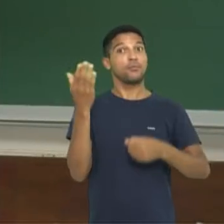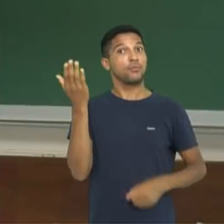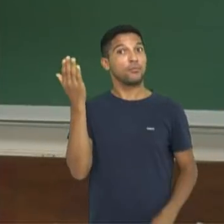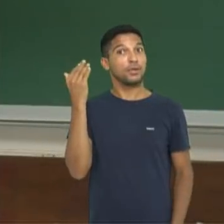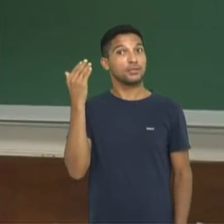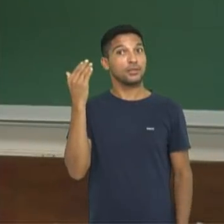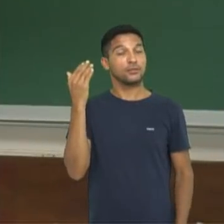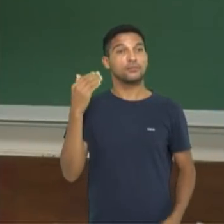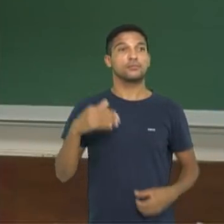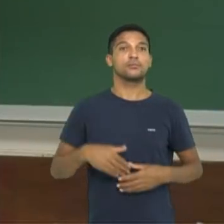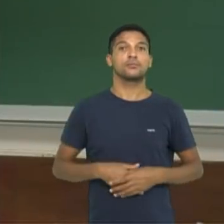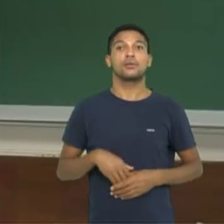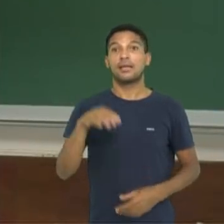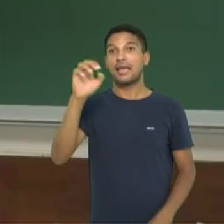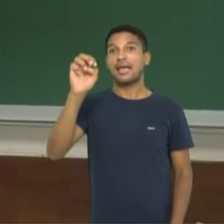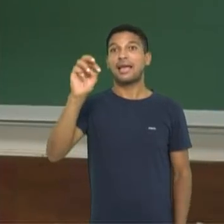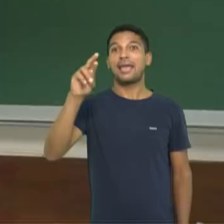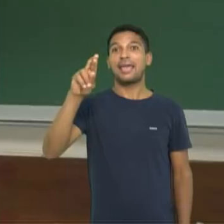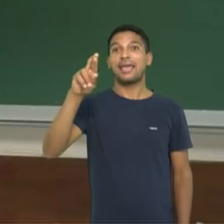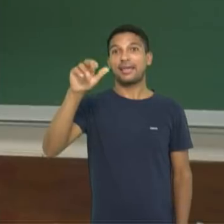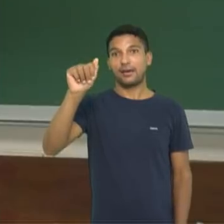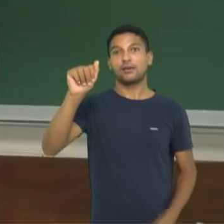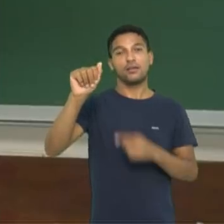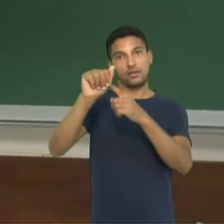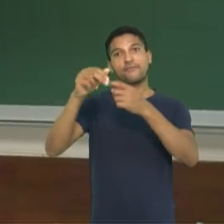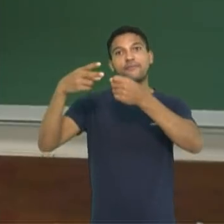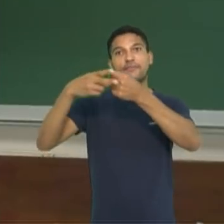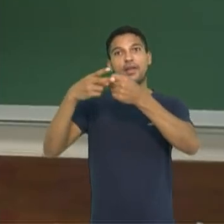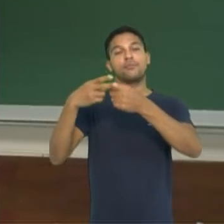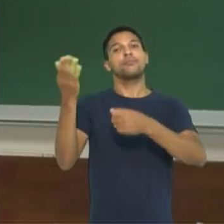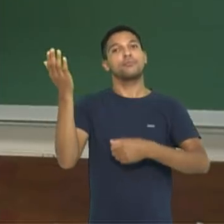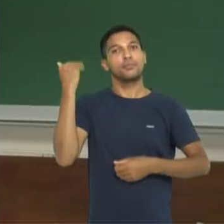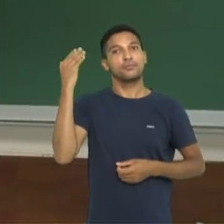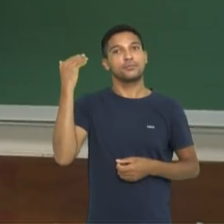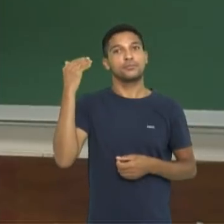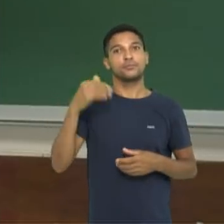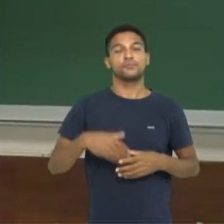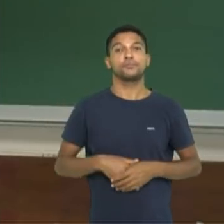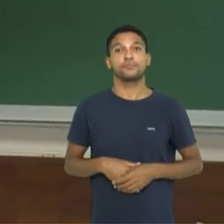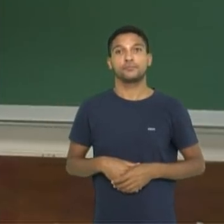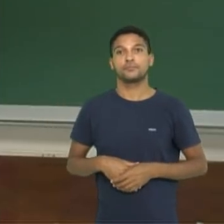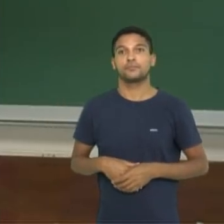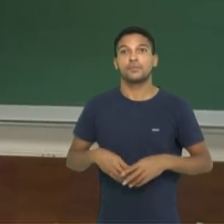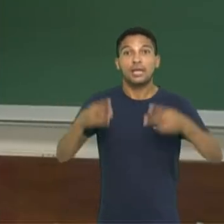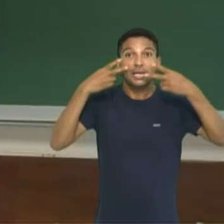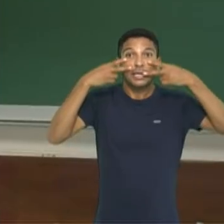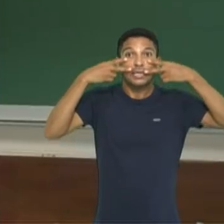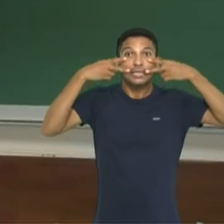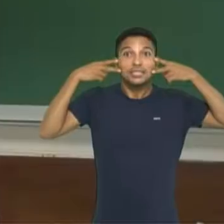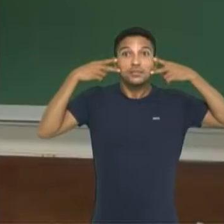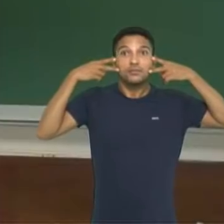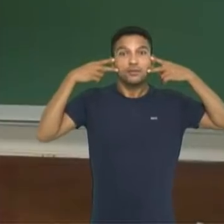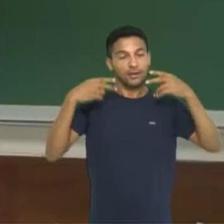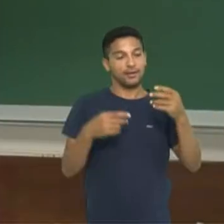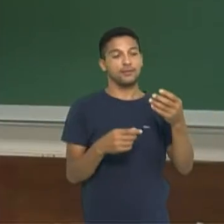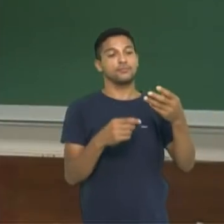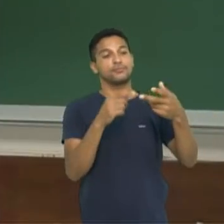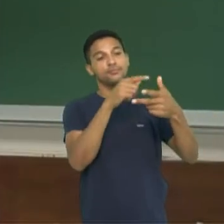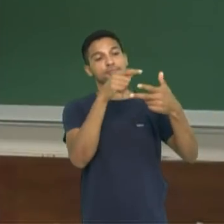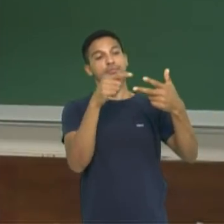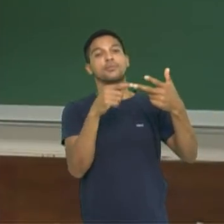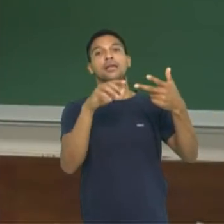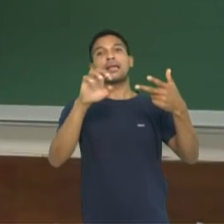éramos, vós éreis, eles eram. Então, os índios seriam eles, né? Correspondente ao pronome pessoal, a terceira pessoa do plural ali,